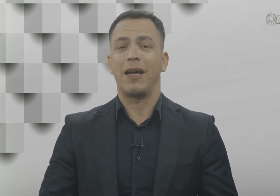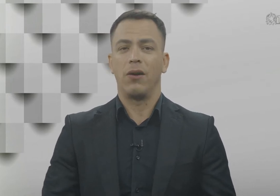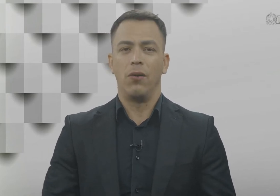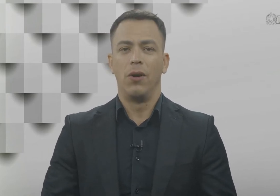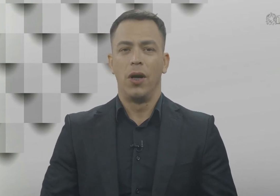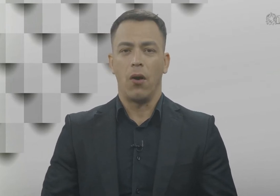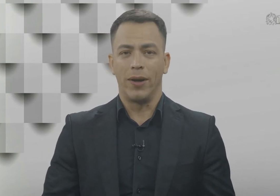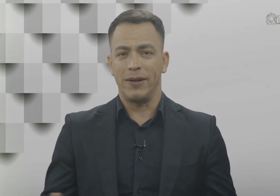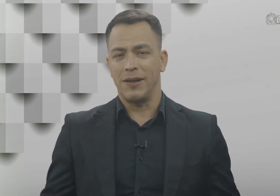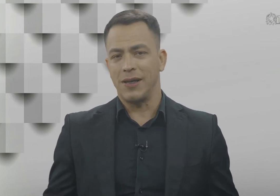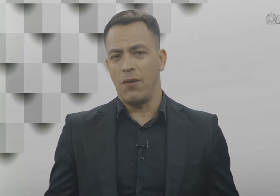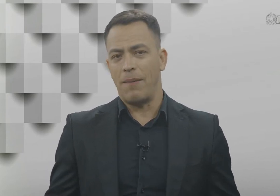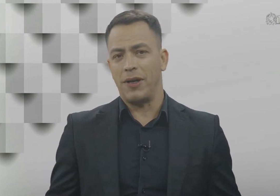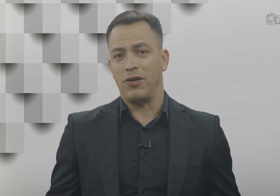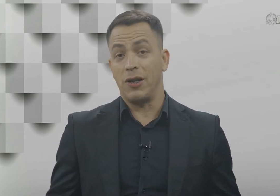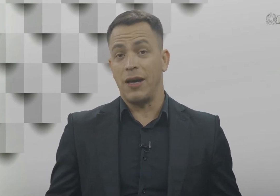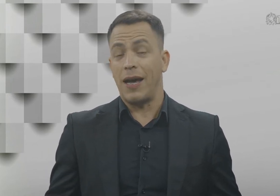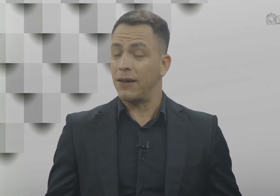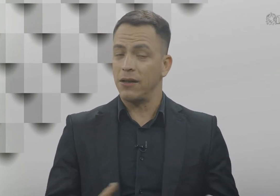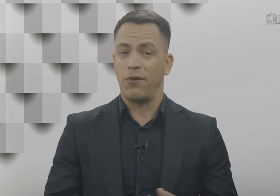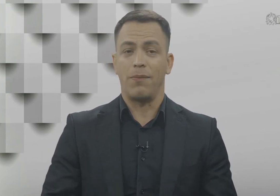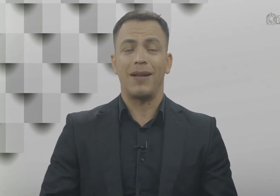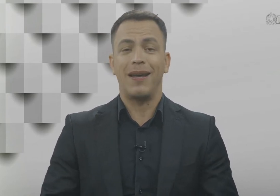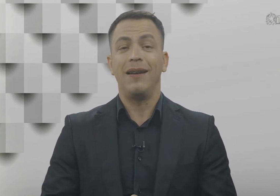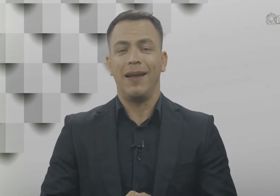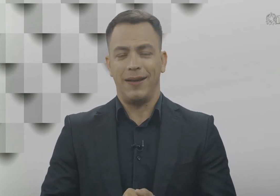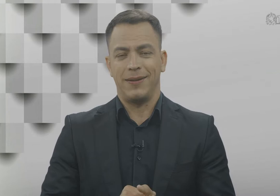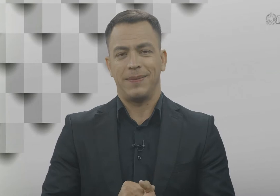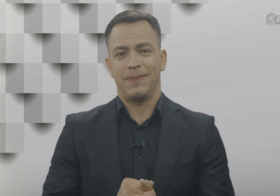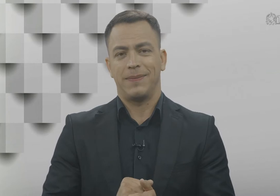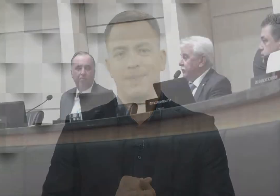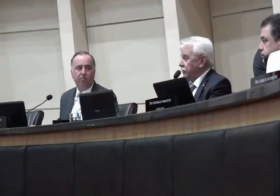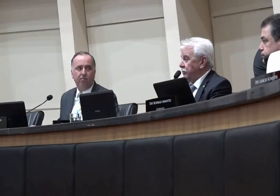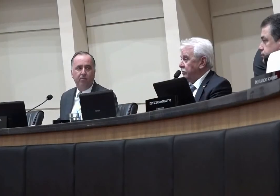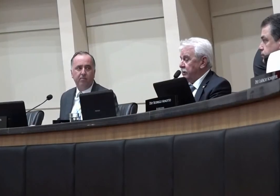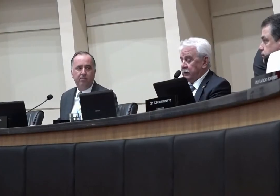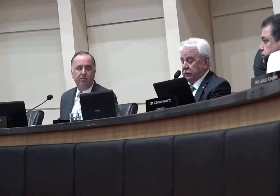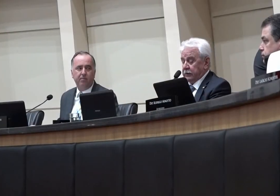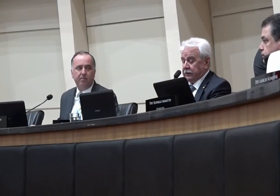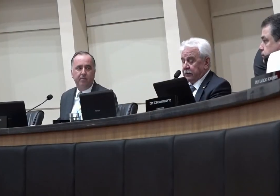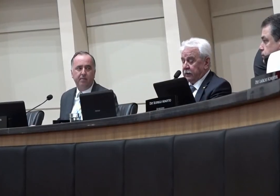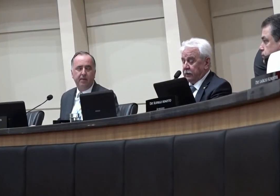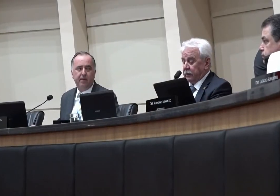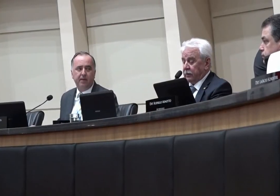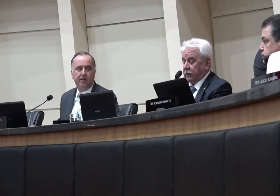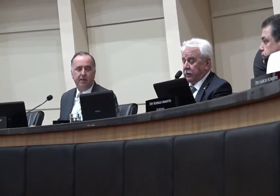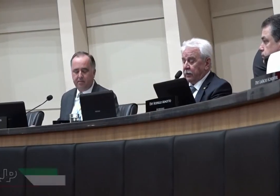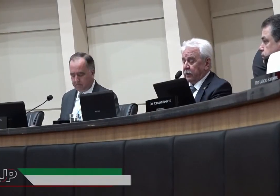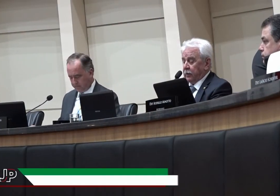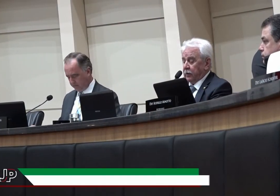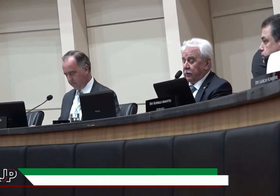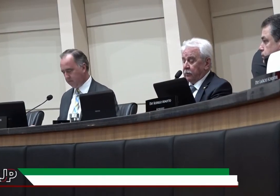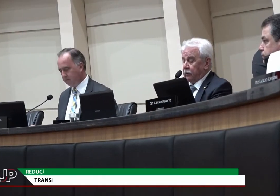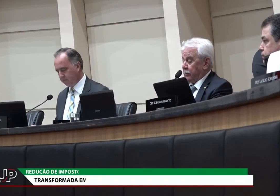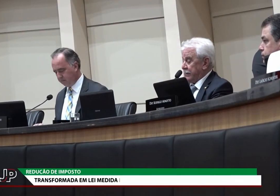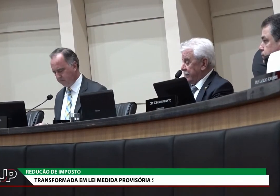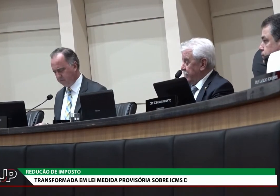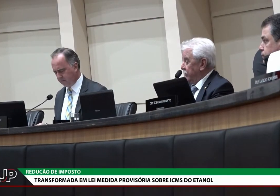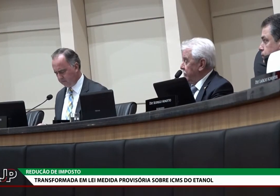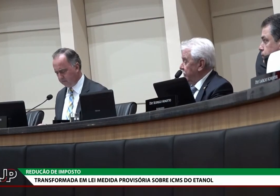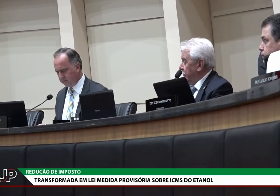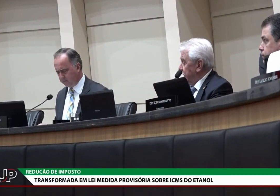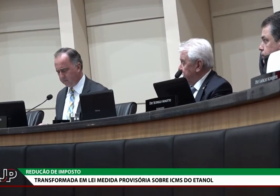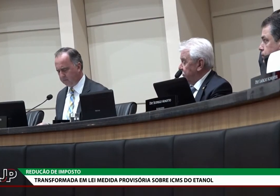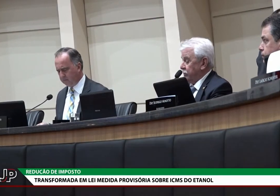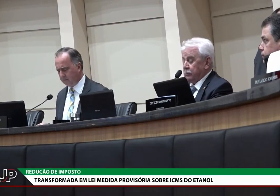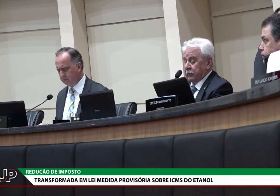o etanol. Com a decisão, a medida é transformada em lei. Os deputados aprovaram em plenário o projeto